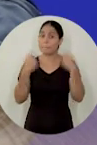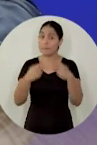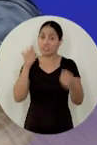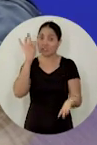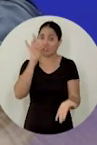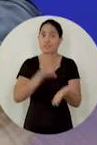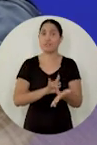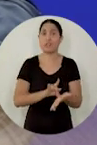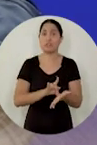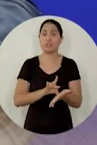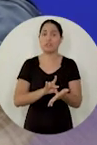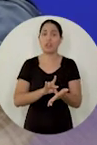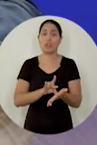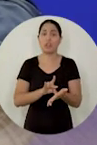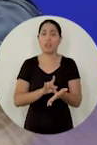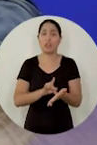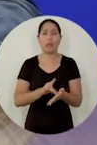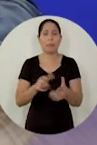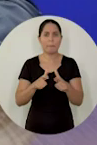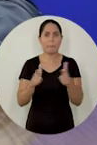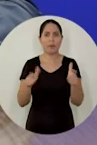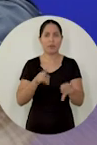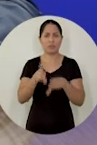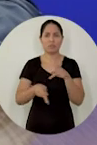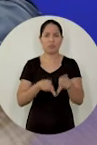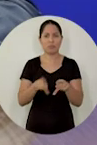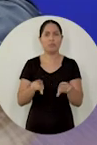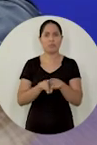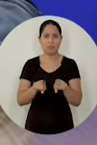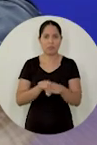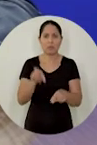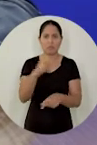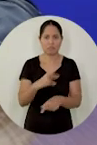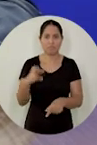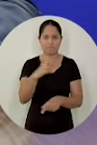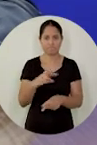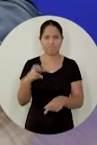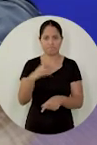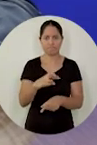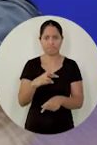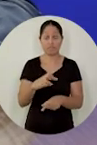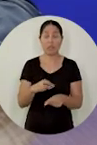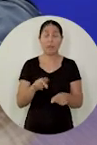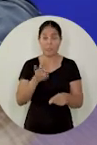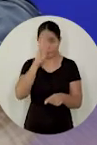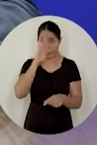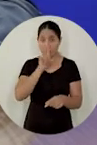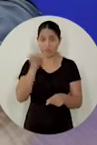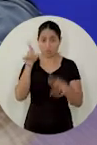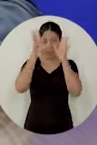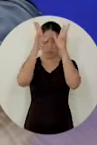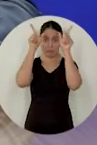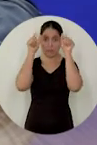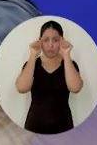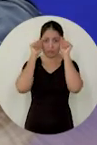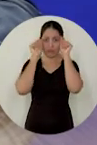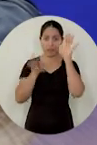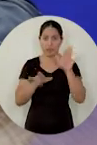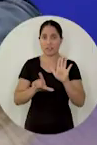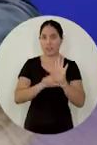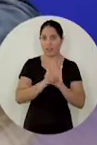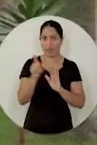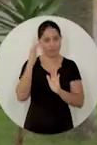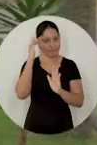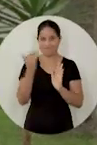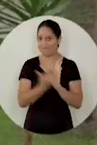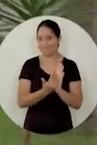depende especialmente de maior rigor e qualidade na fiscalização, sobretudo no interior da Amazônia, onde é comum o descumprimento